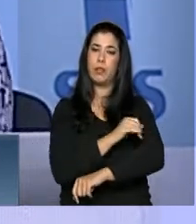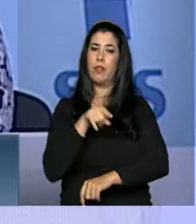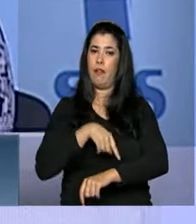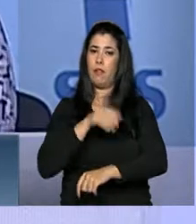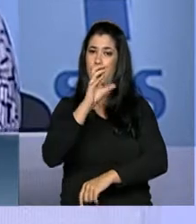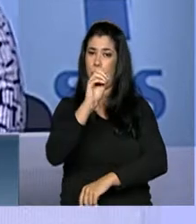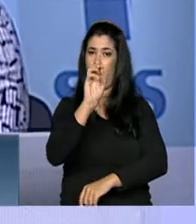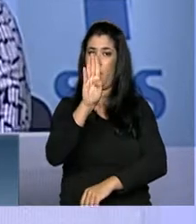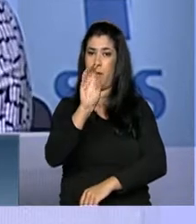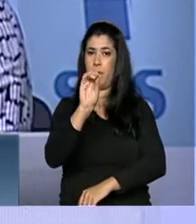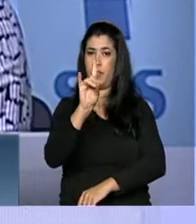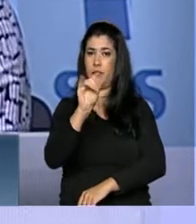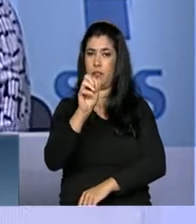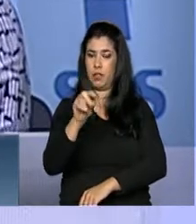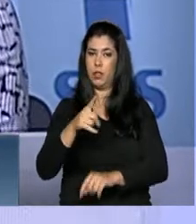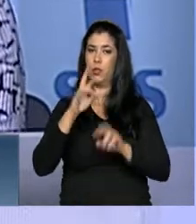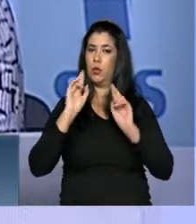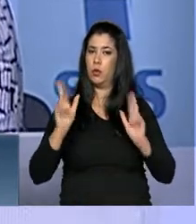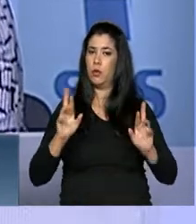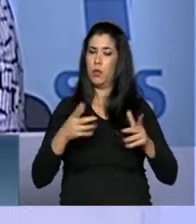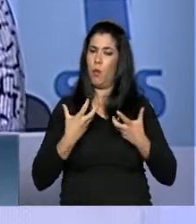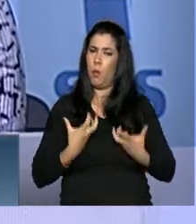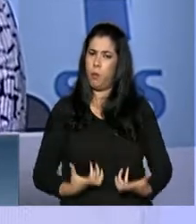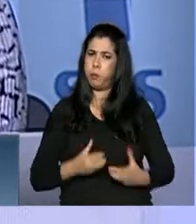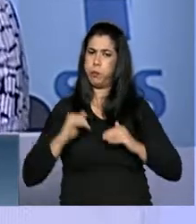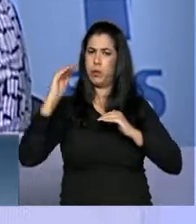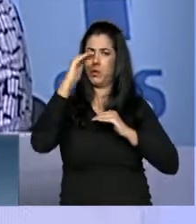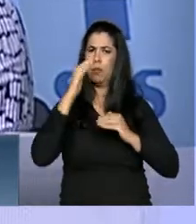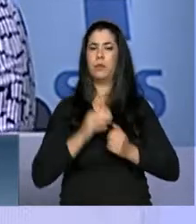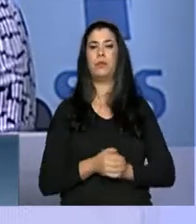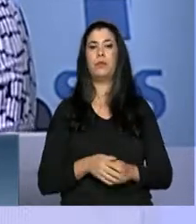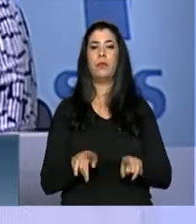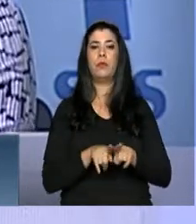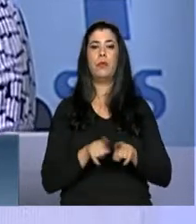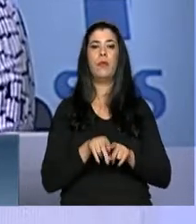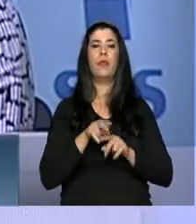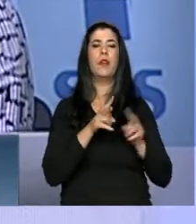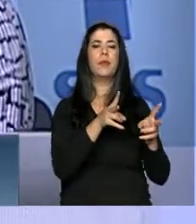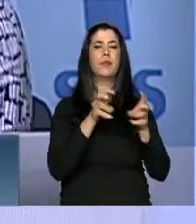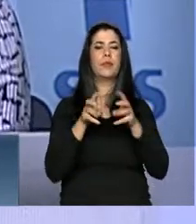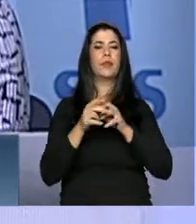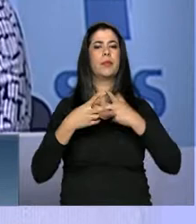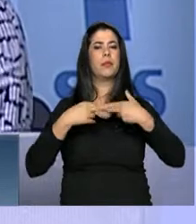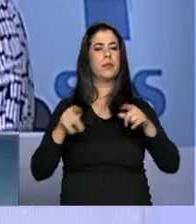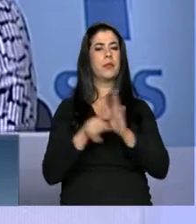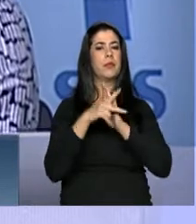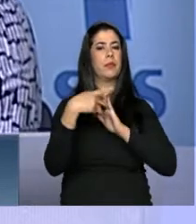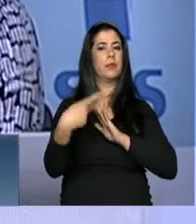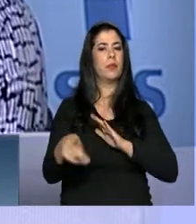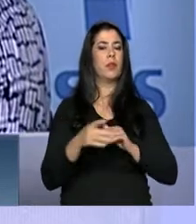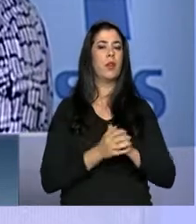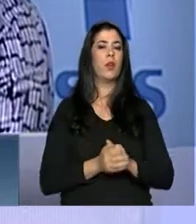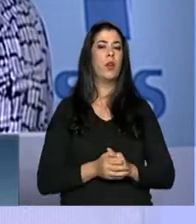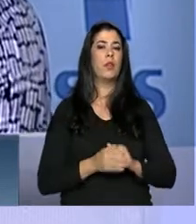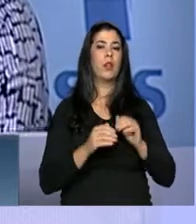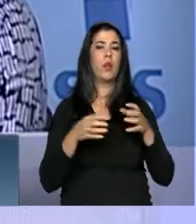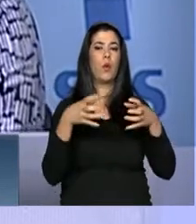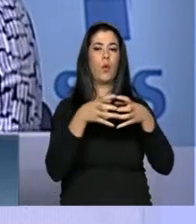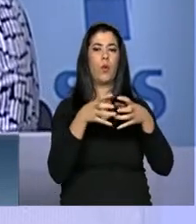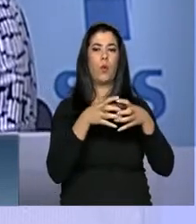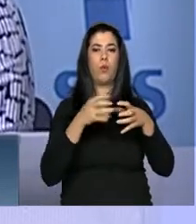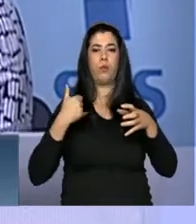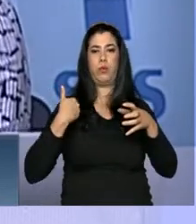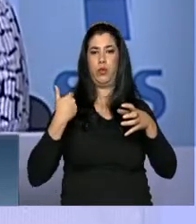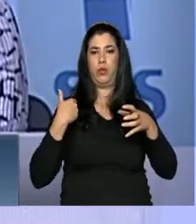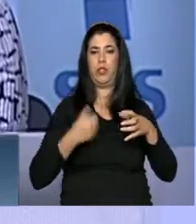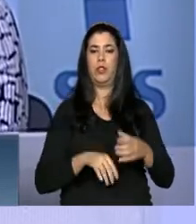diferença entre as faixas etárias e o que chama a atenção é que a primeira faixa pesquisada, de 18